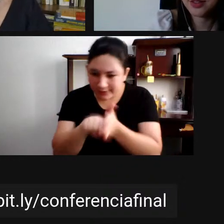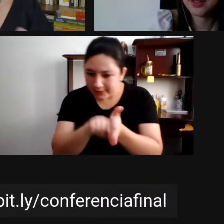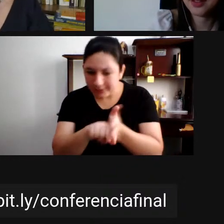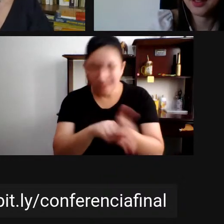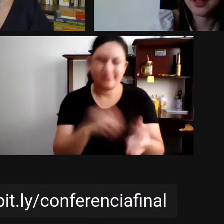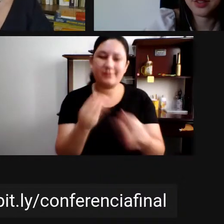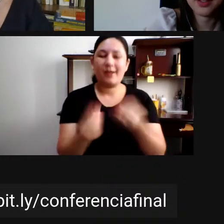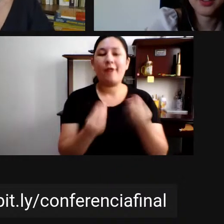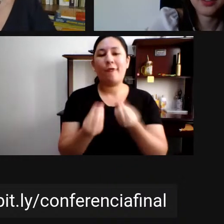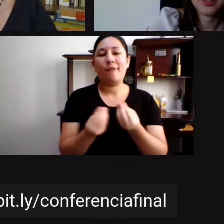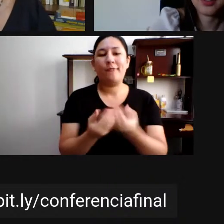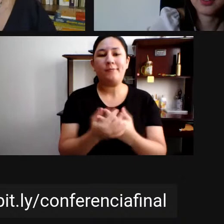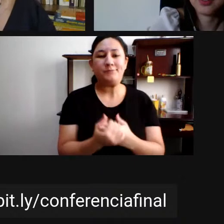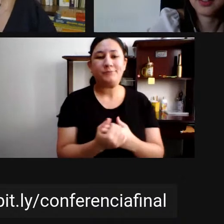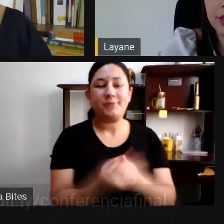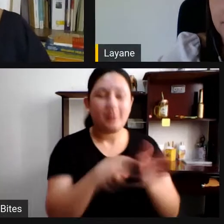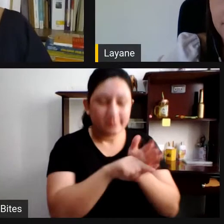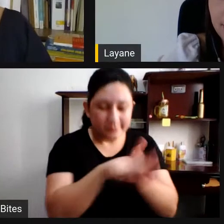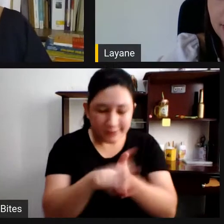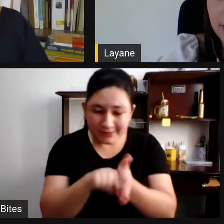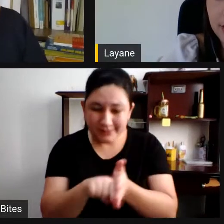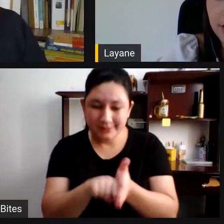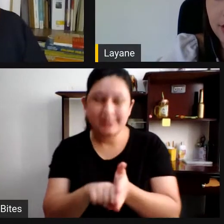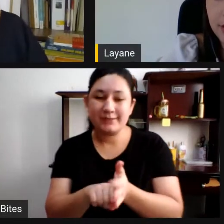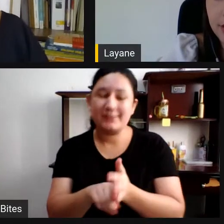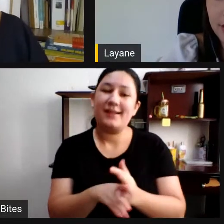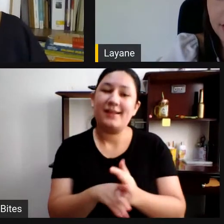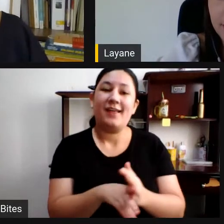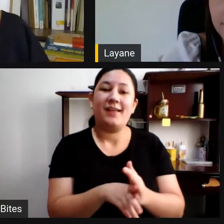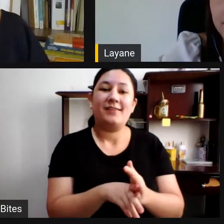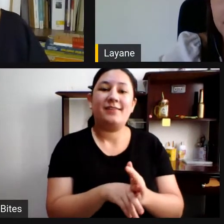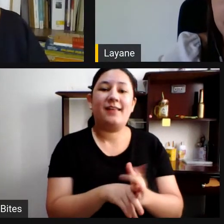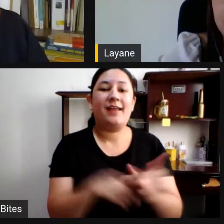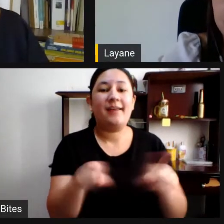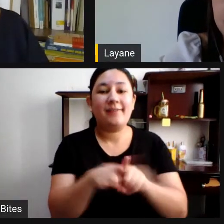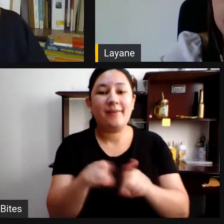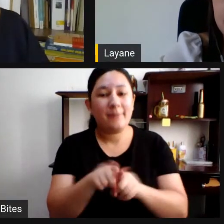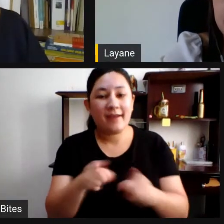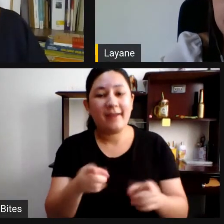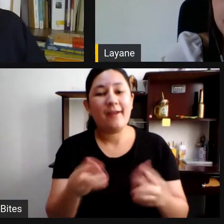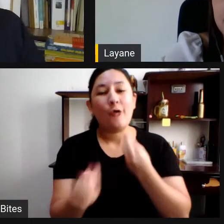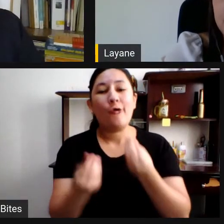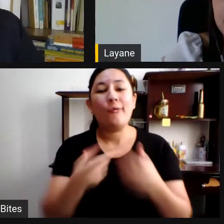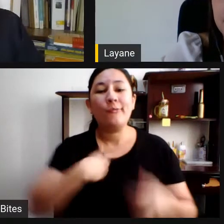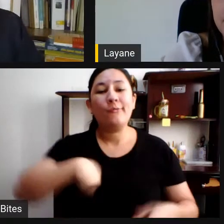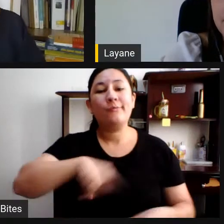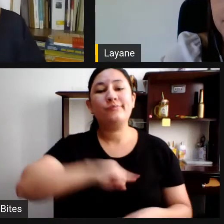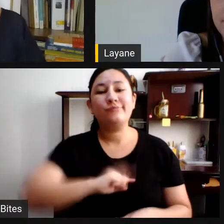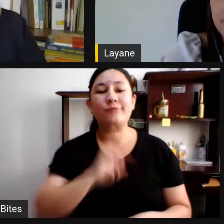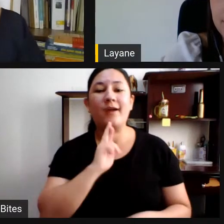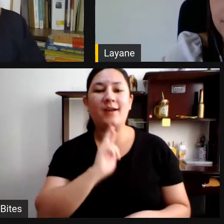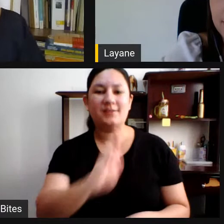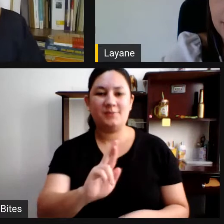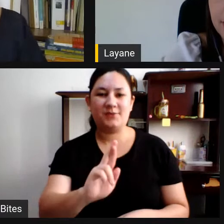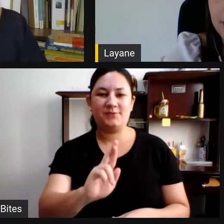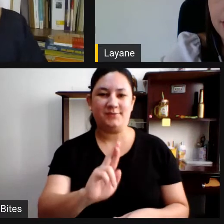e não só algumas buscas como até algumas respostas então ao que parece